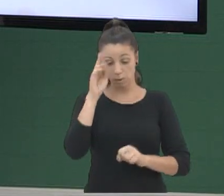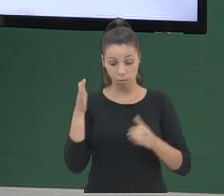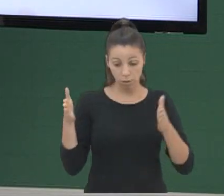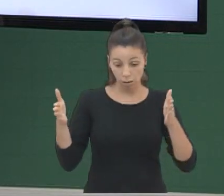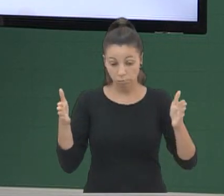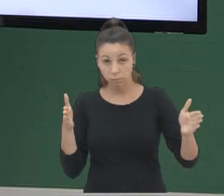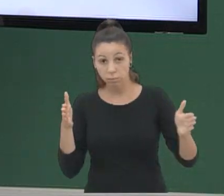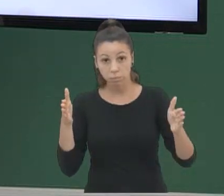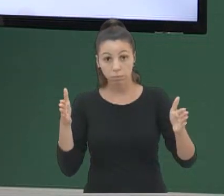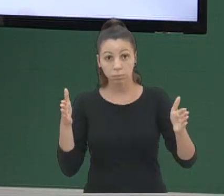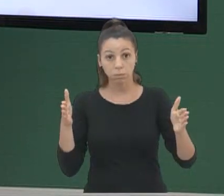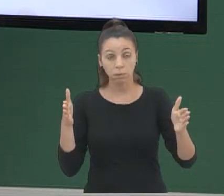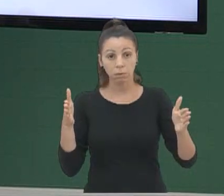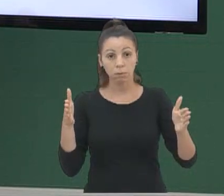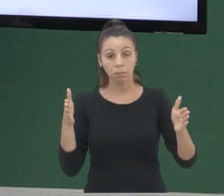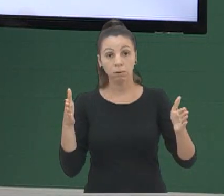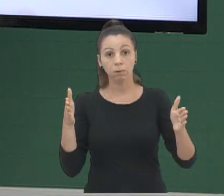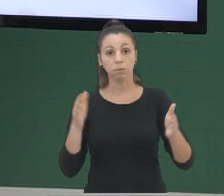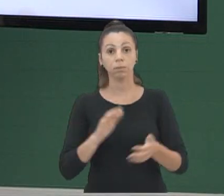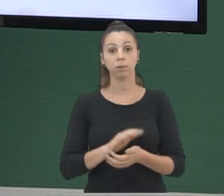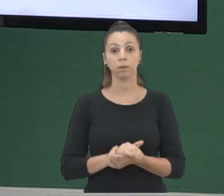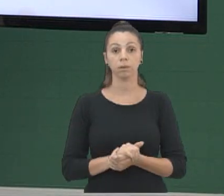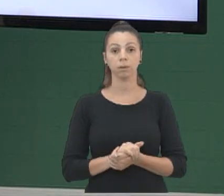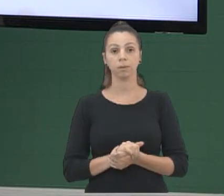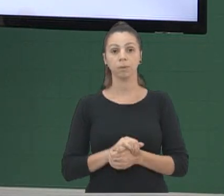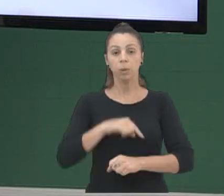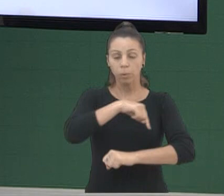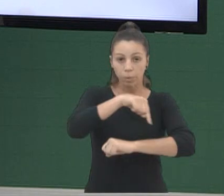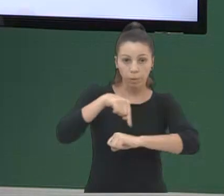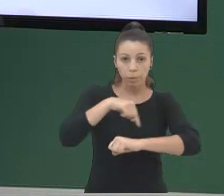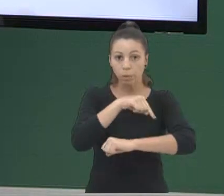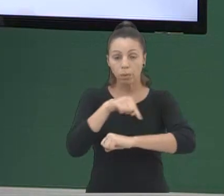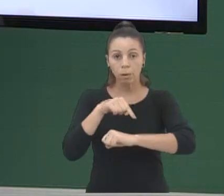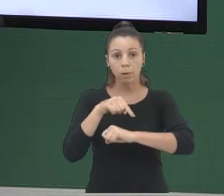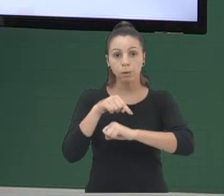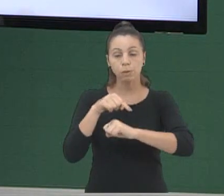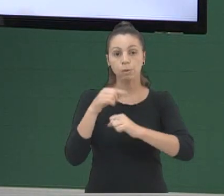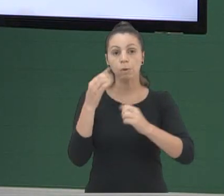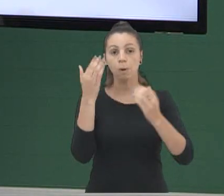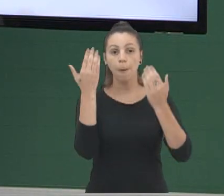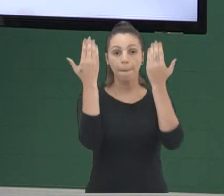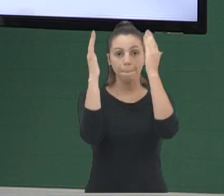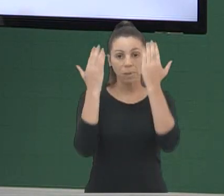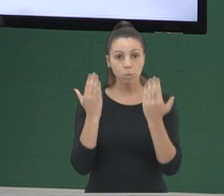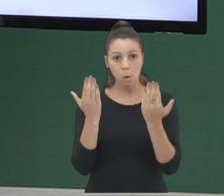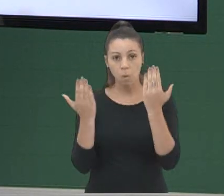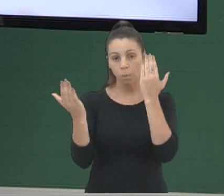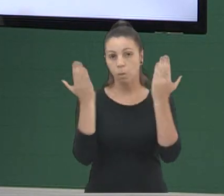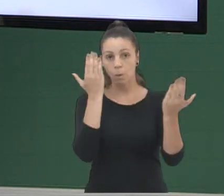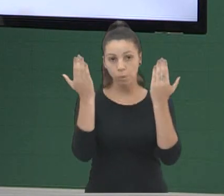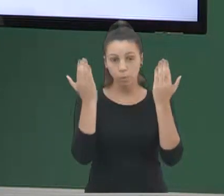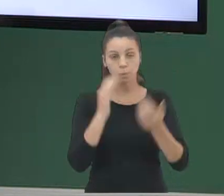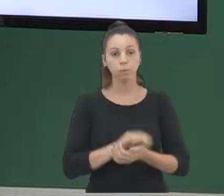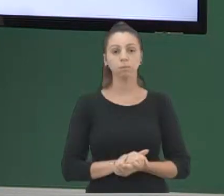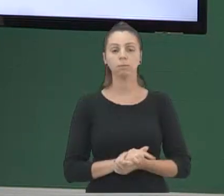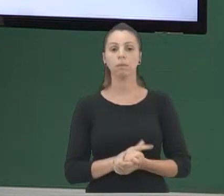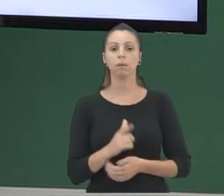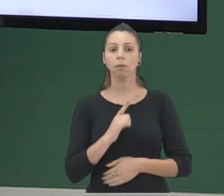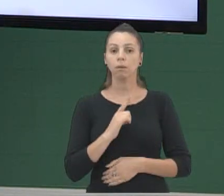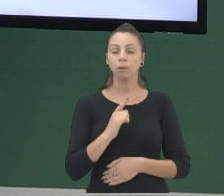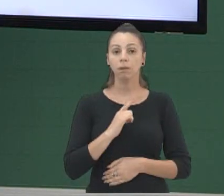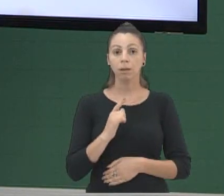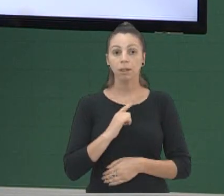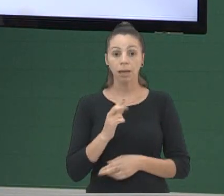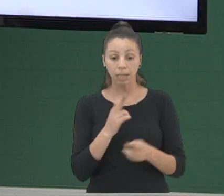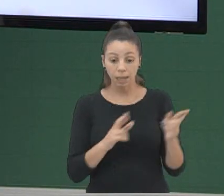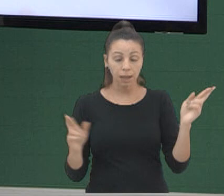tempo cronológico, psicológico, né? Então, nós temos vários tipos de tempo, flashback, então tudo isso está relacionado